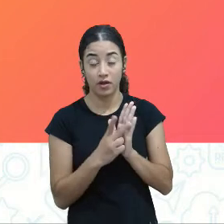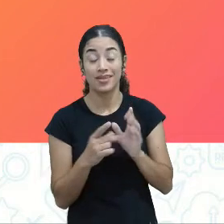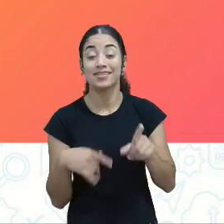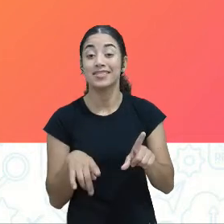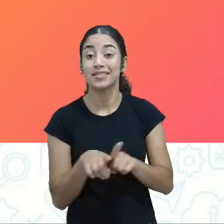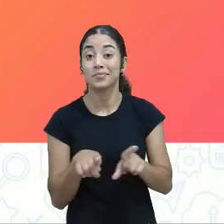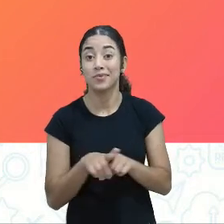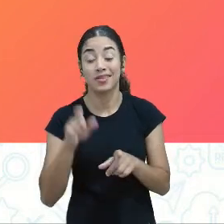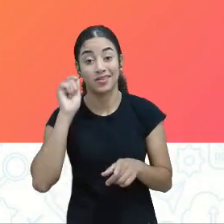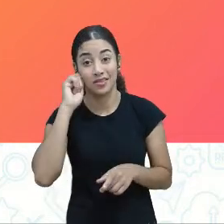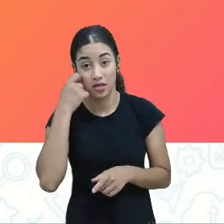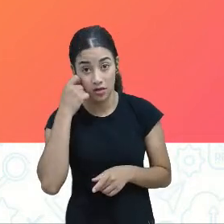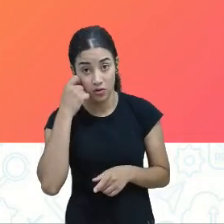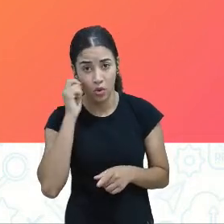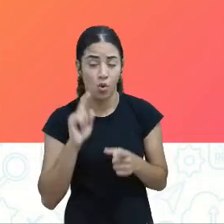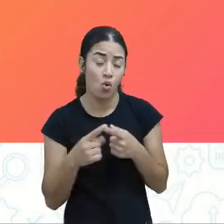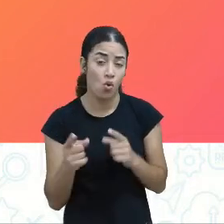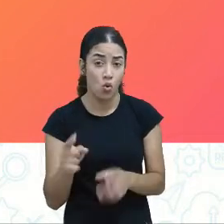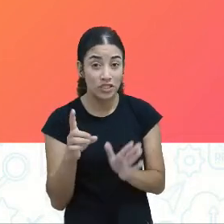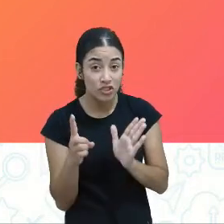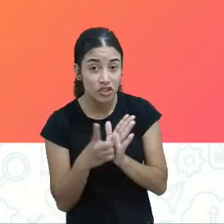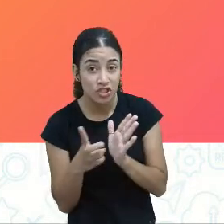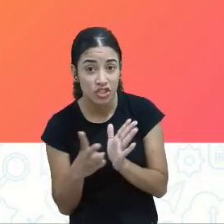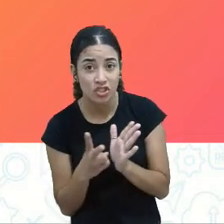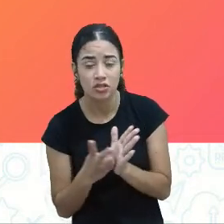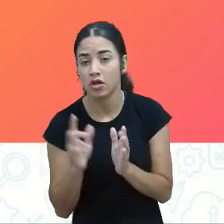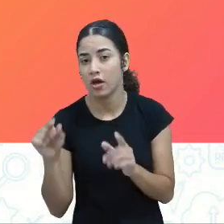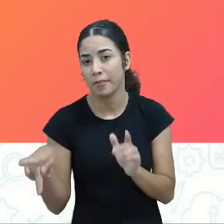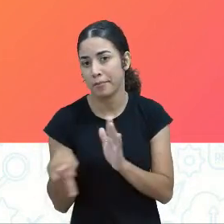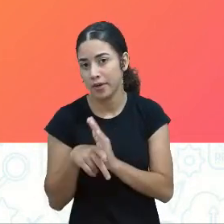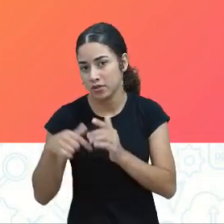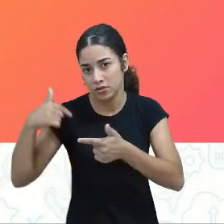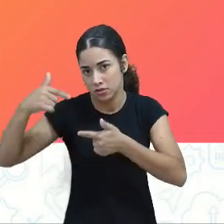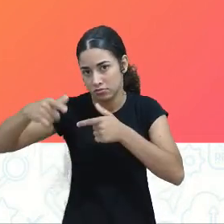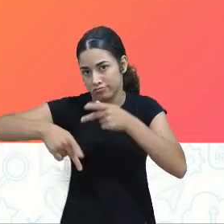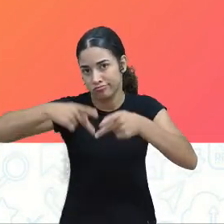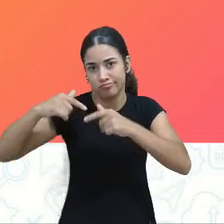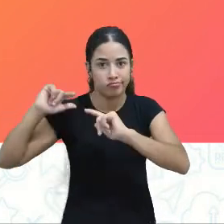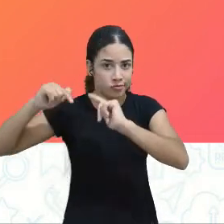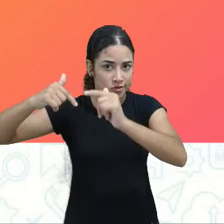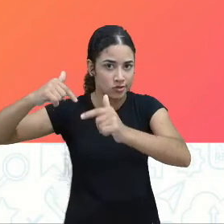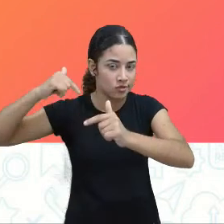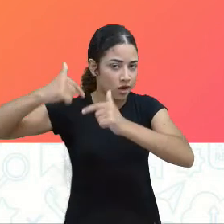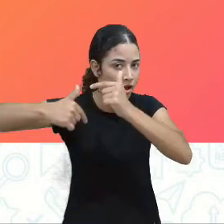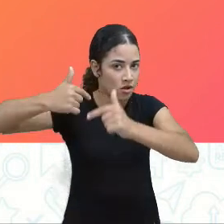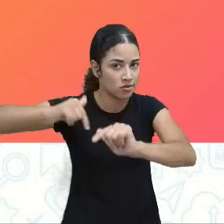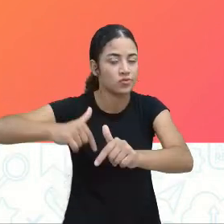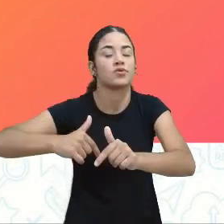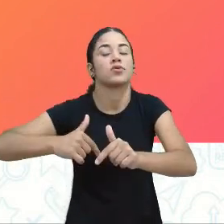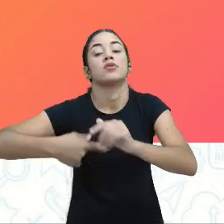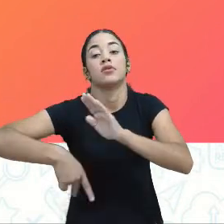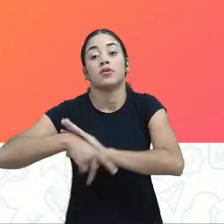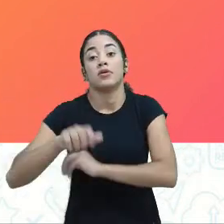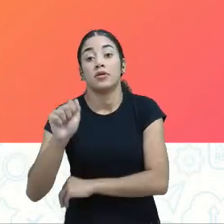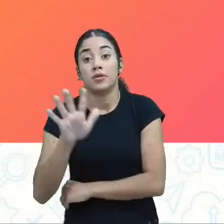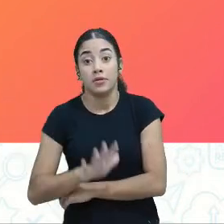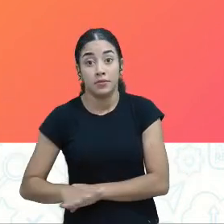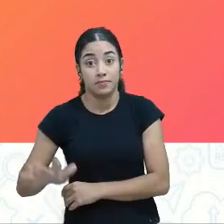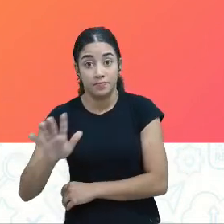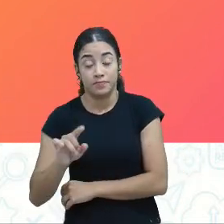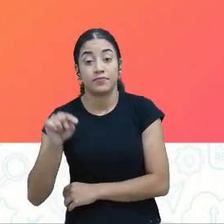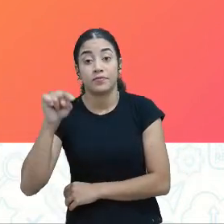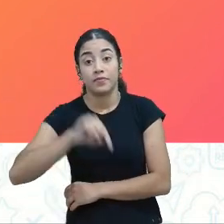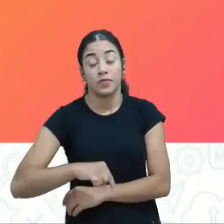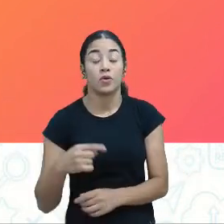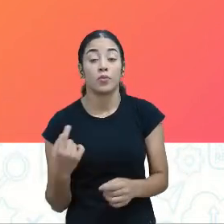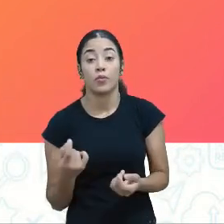falou mais dos negros. Os povos indígenas, eles são povos tradicionais da América, não é? Quando o branco